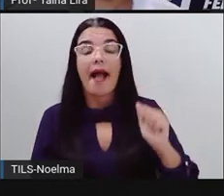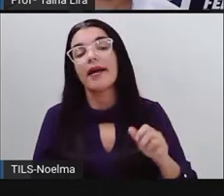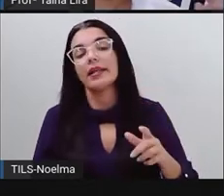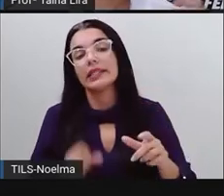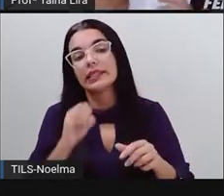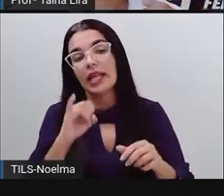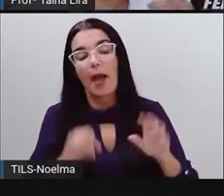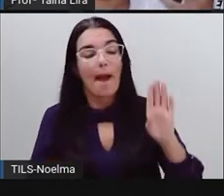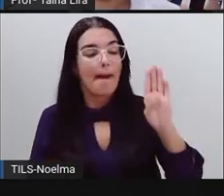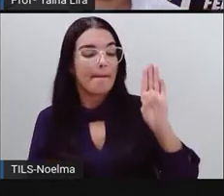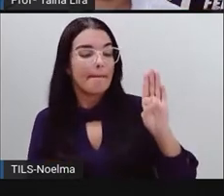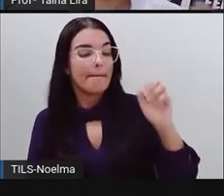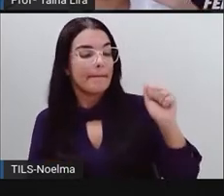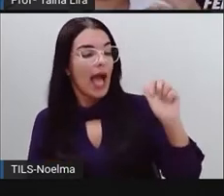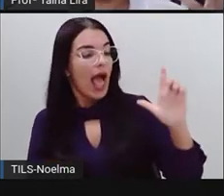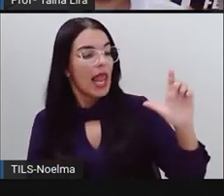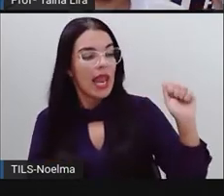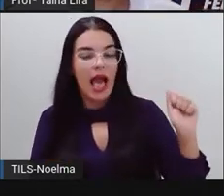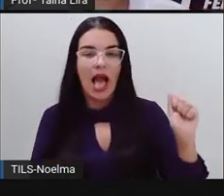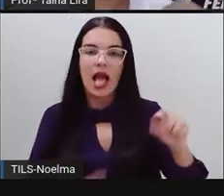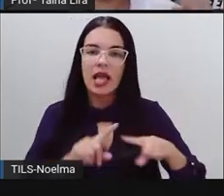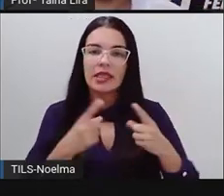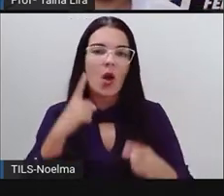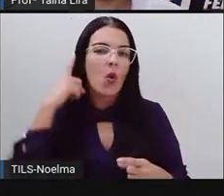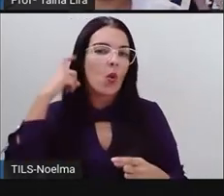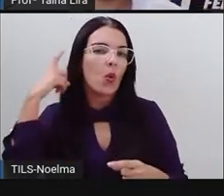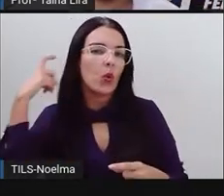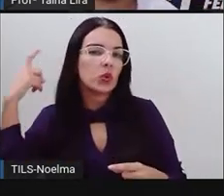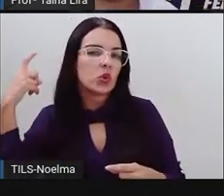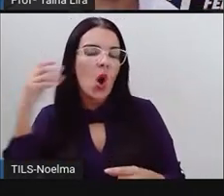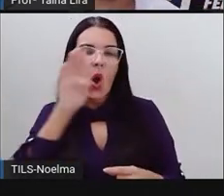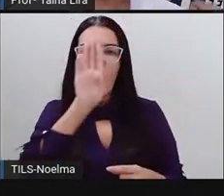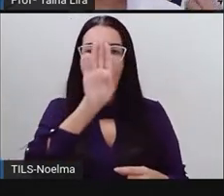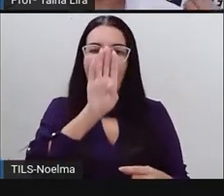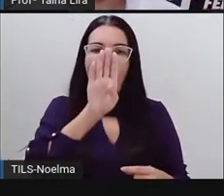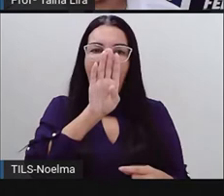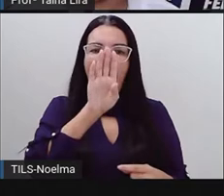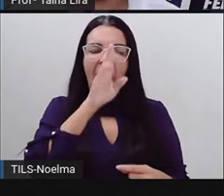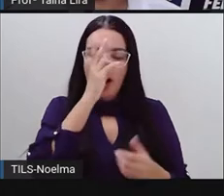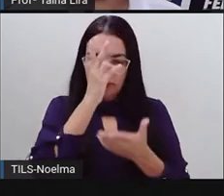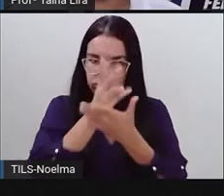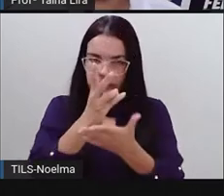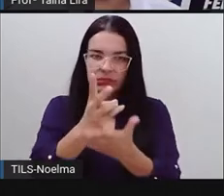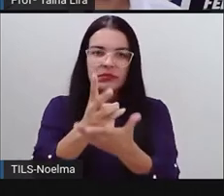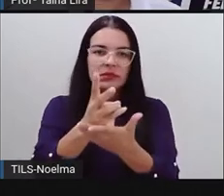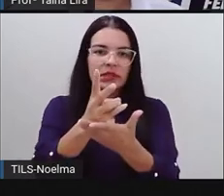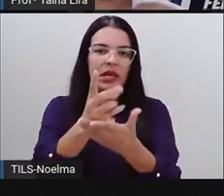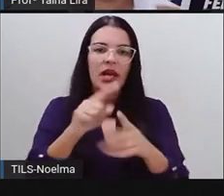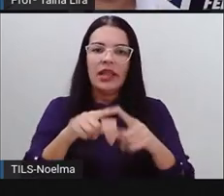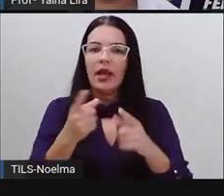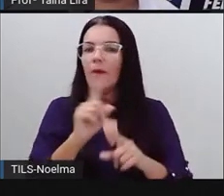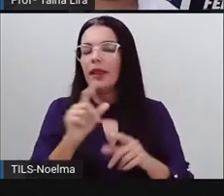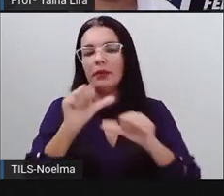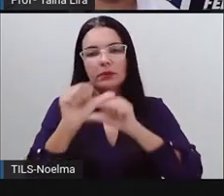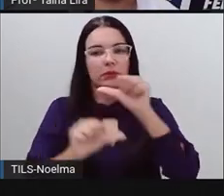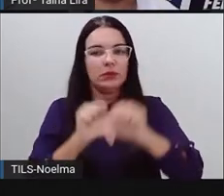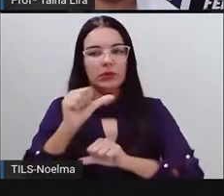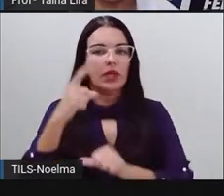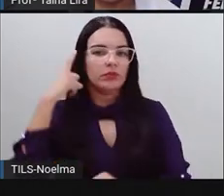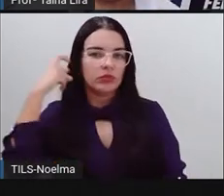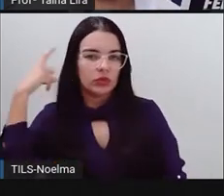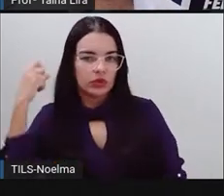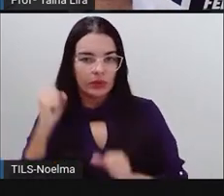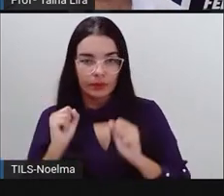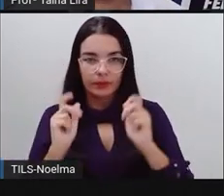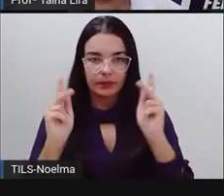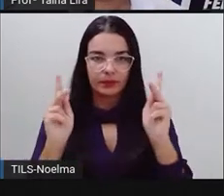observa em que o som do B continua ó bola bala então não muda o som